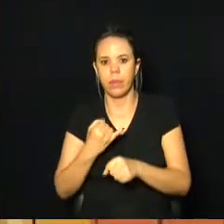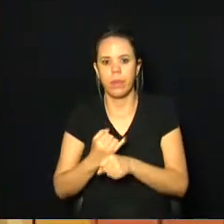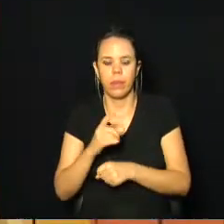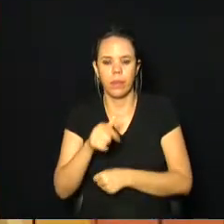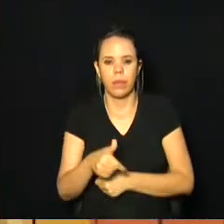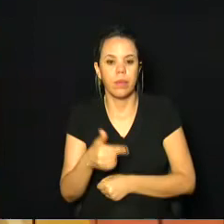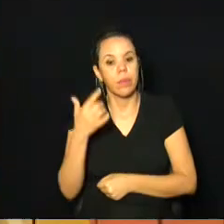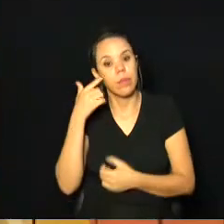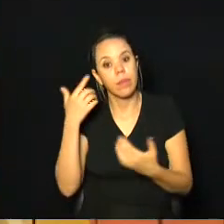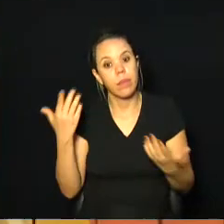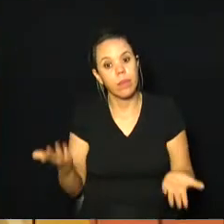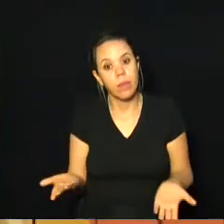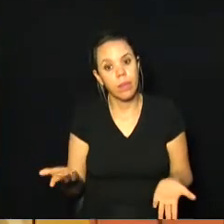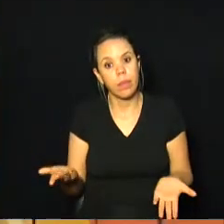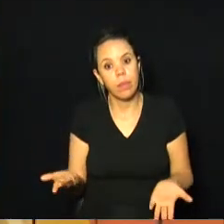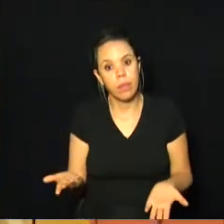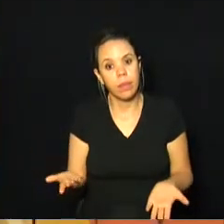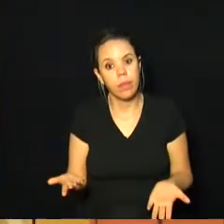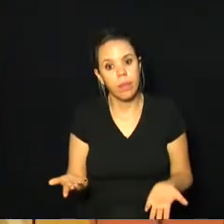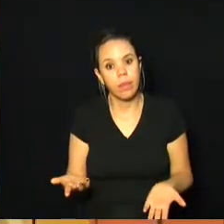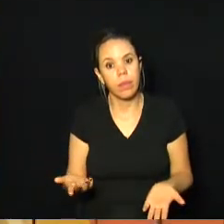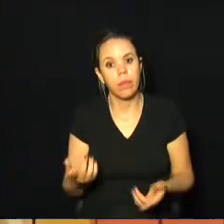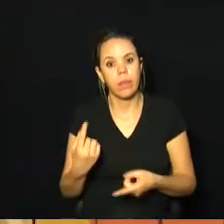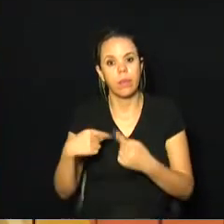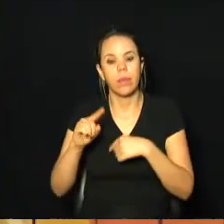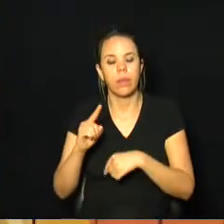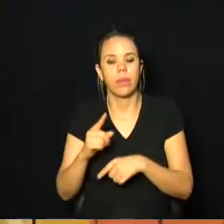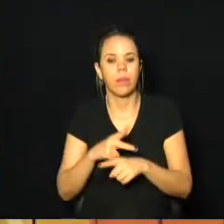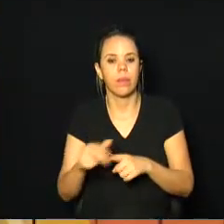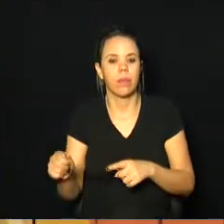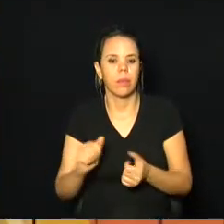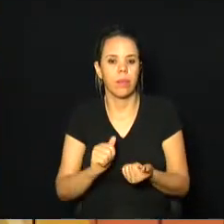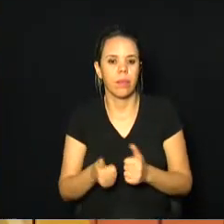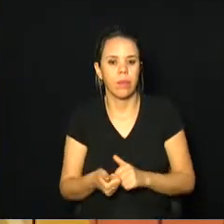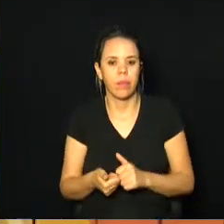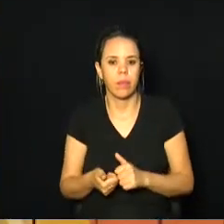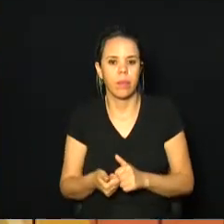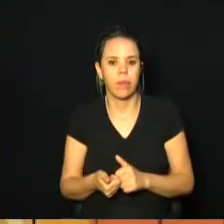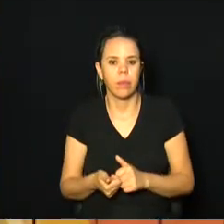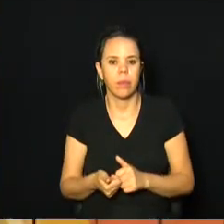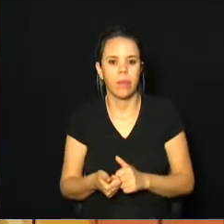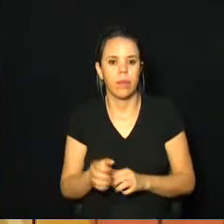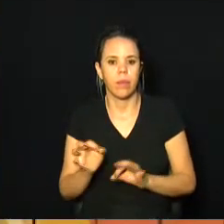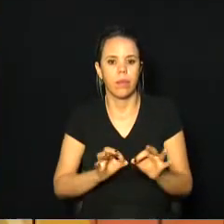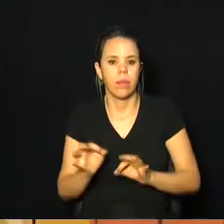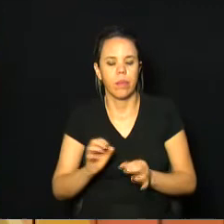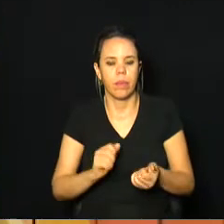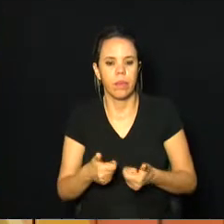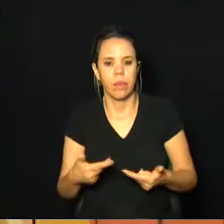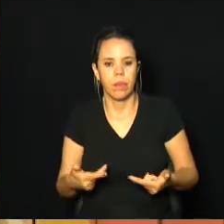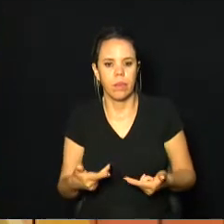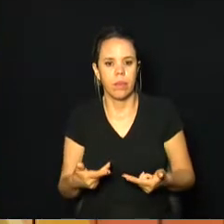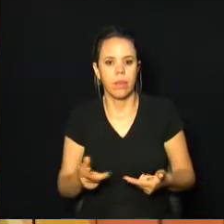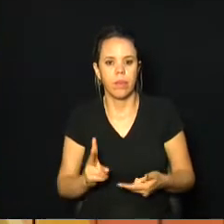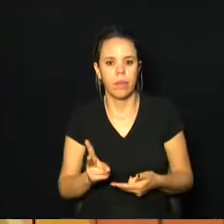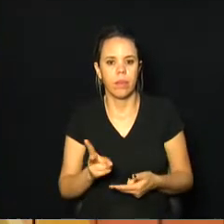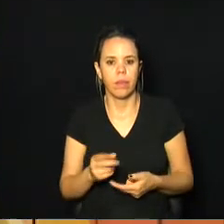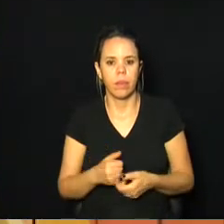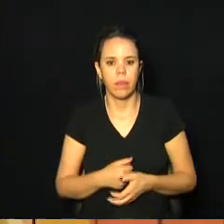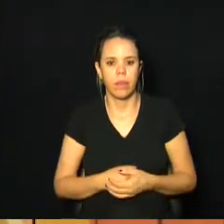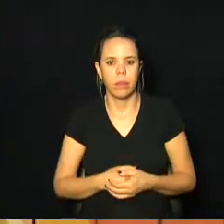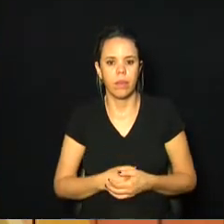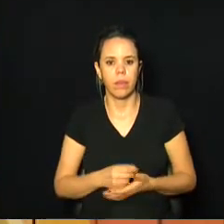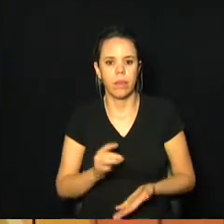quem sabe, como se fosse um plus, sai de lá um esporte para você lapidar esse atleta e dar seguimento a ele.